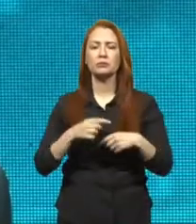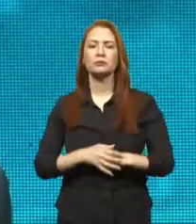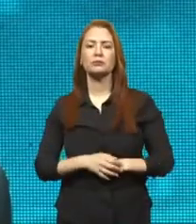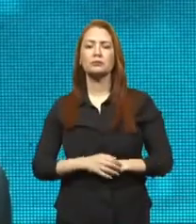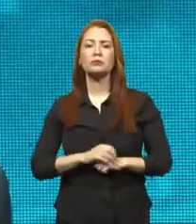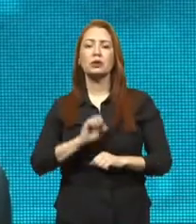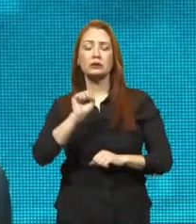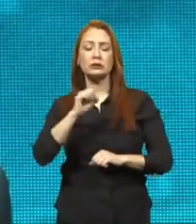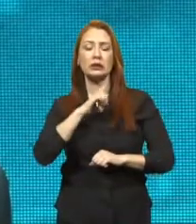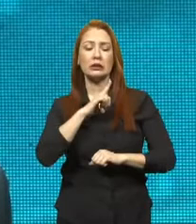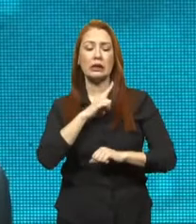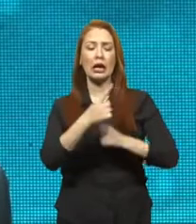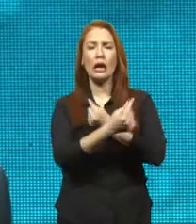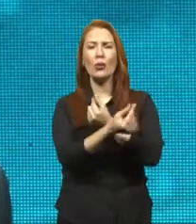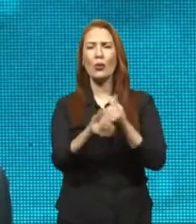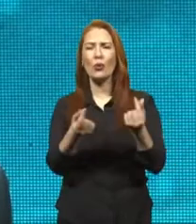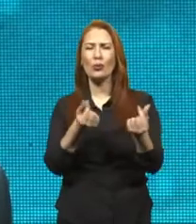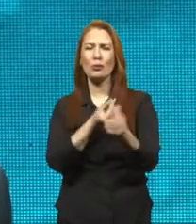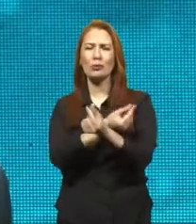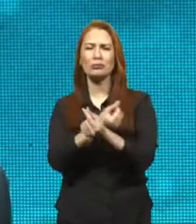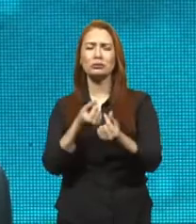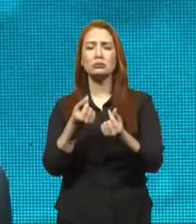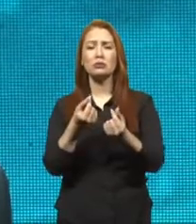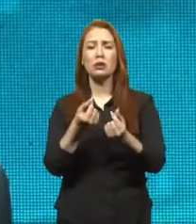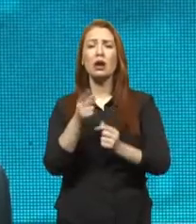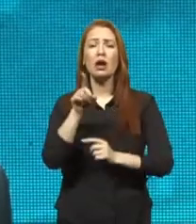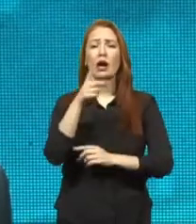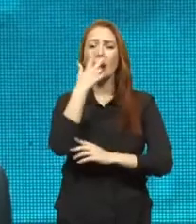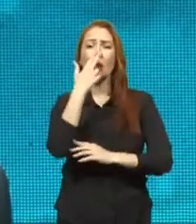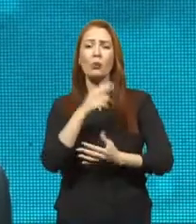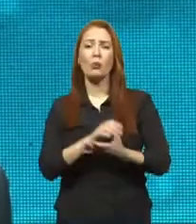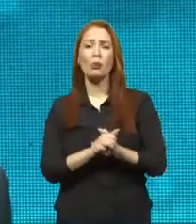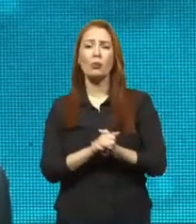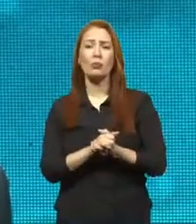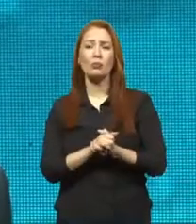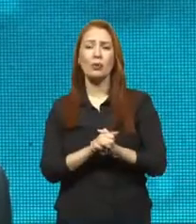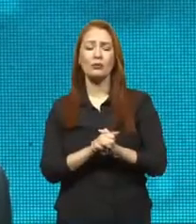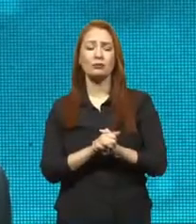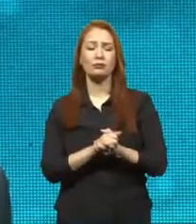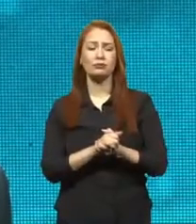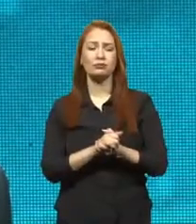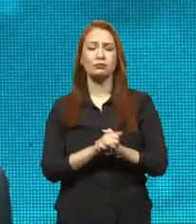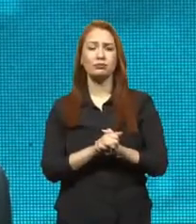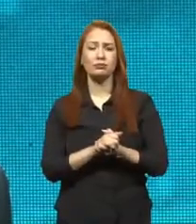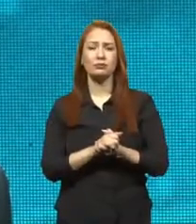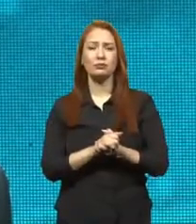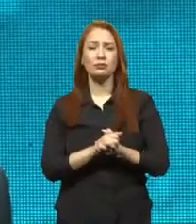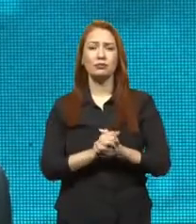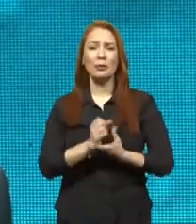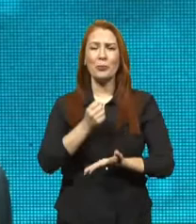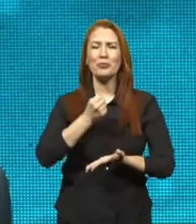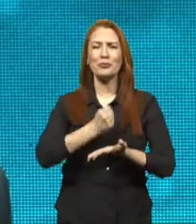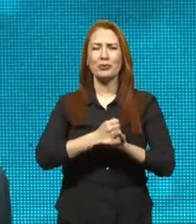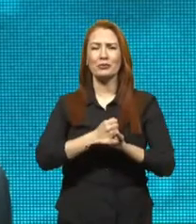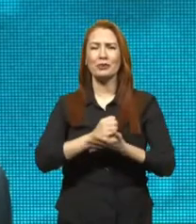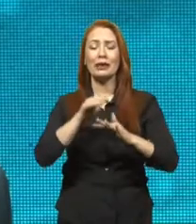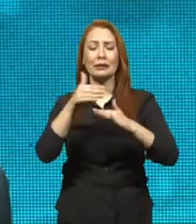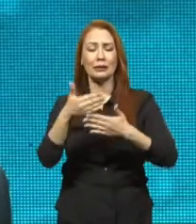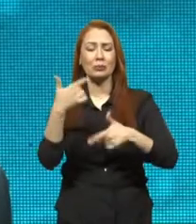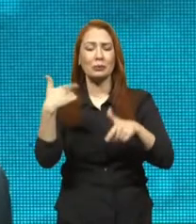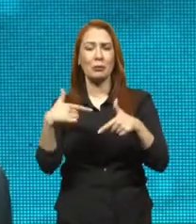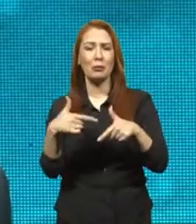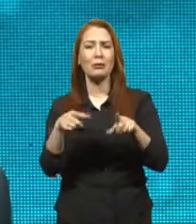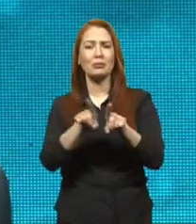economia circular como um dos pilares, né, da empresa. E nós trabalhamos fortemente a questão da educação ambiental, a questão, né,